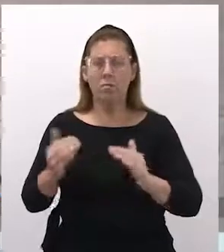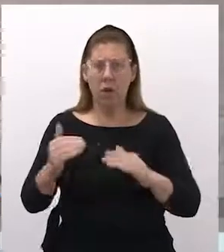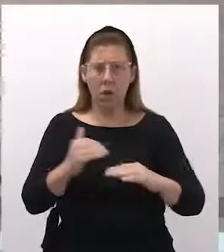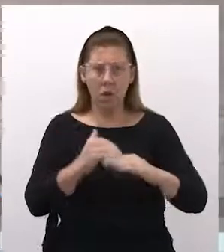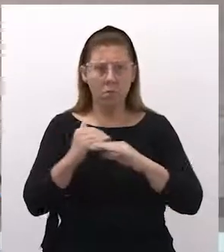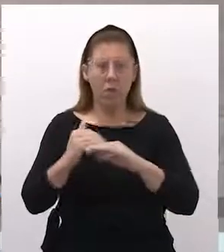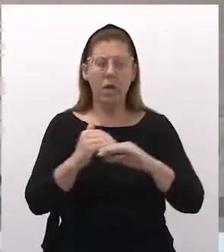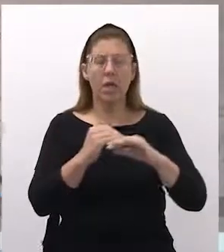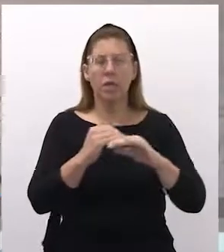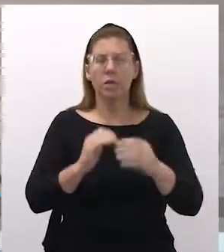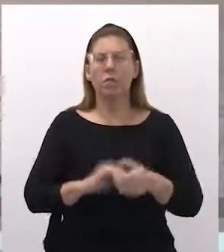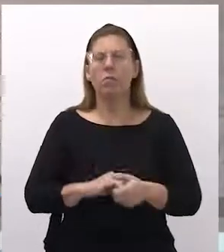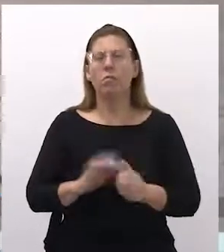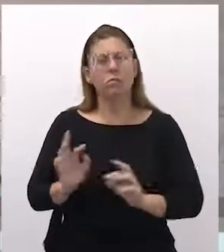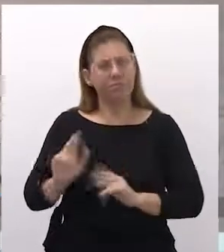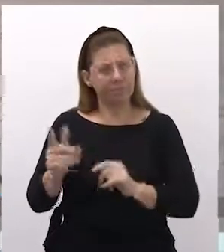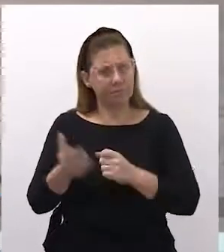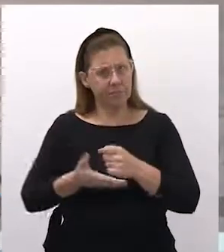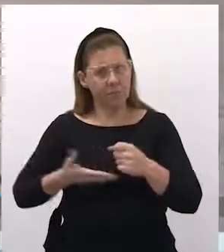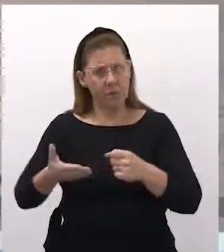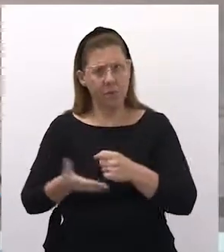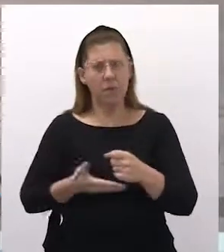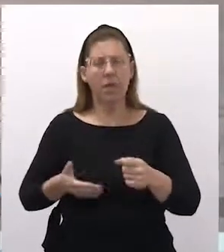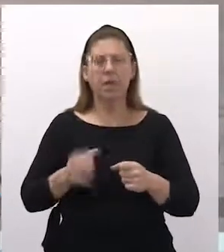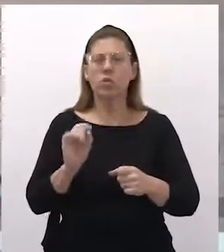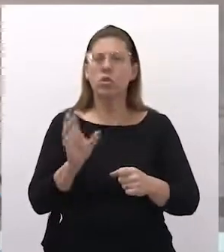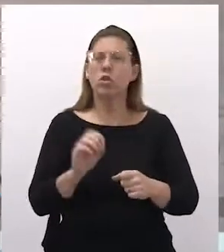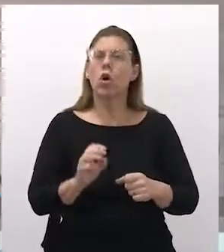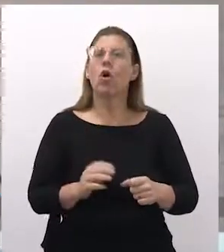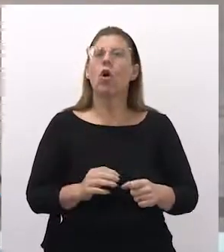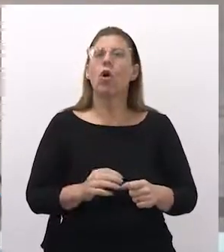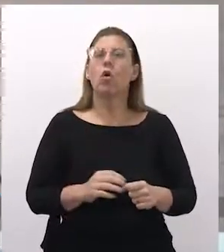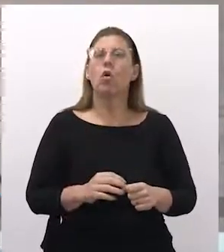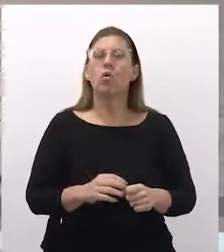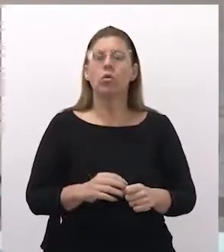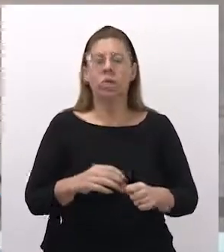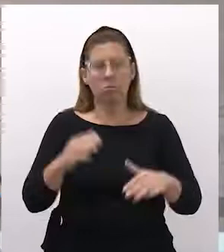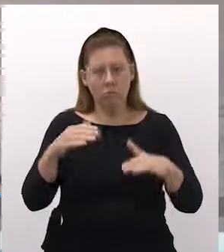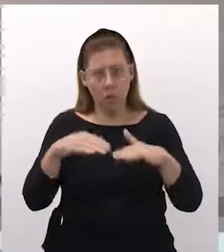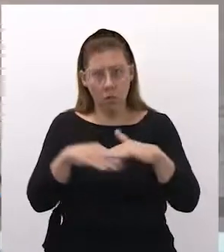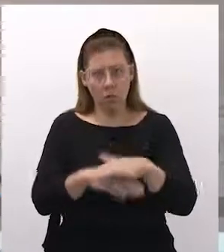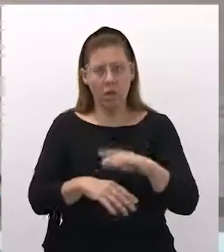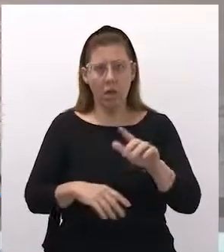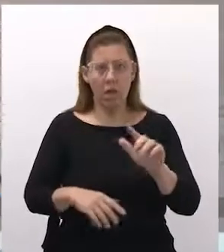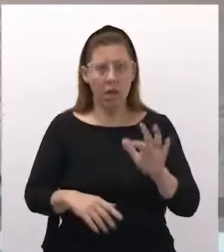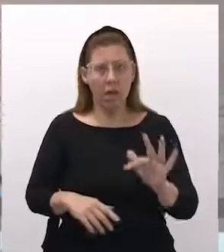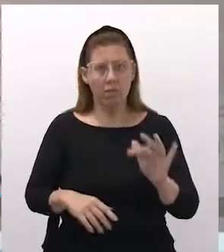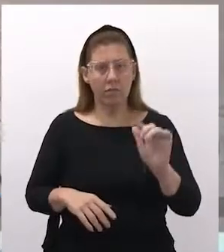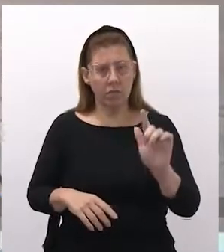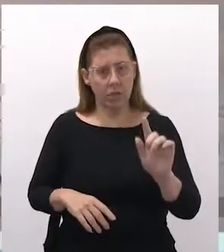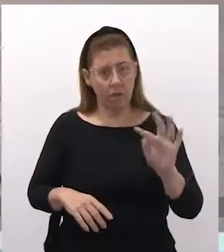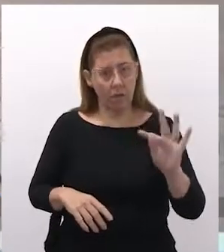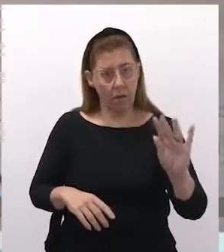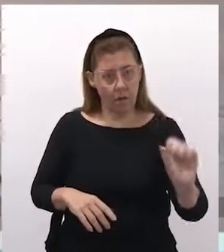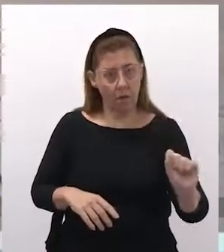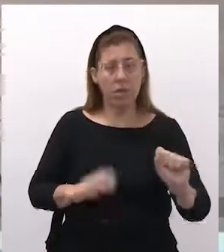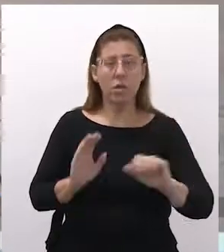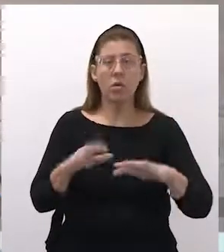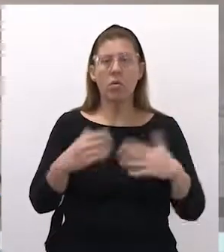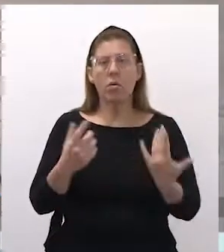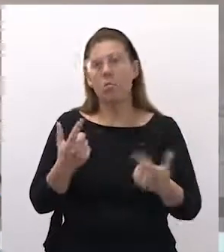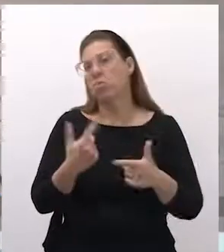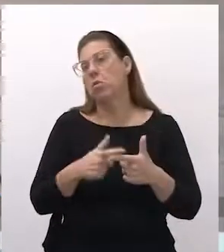formação. A diferença é basicamente o fundo de garantia, mas qual é a dificuldade que a gente encontra em trabalhar